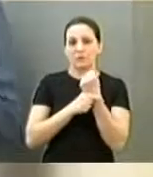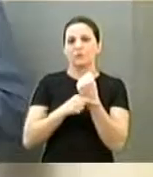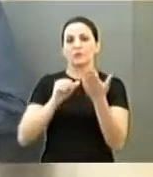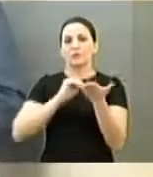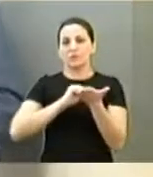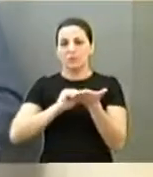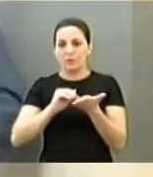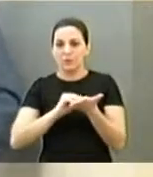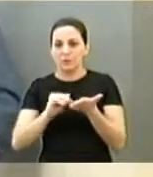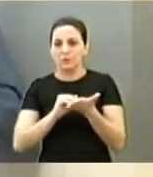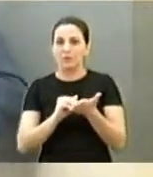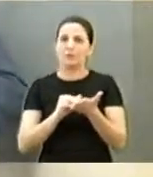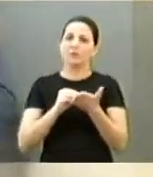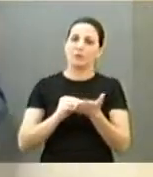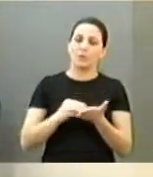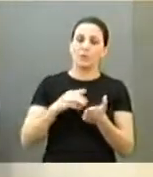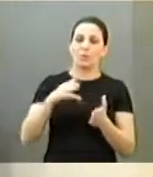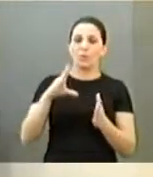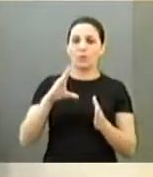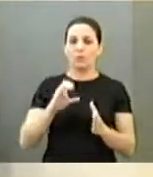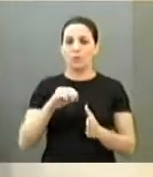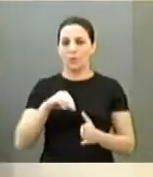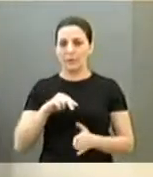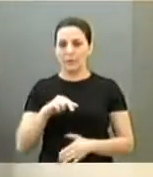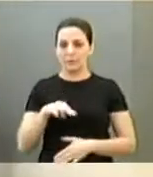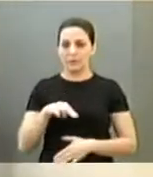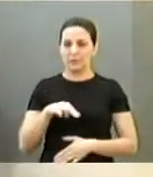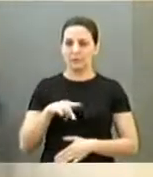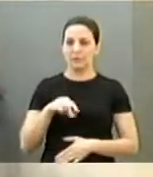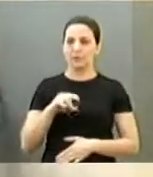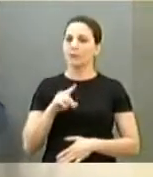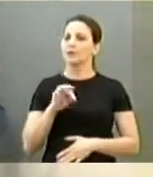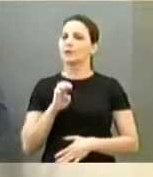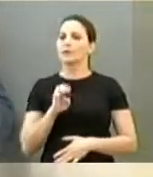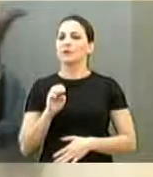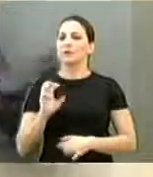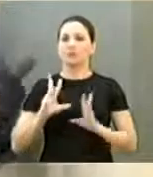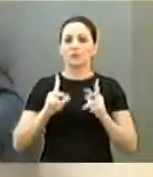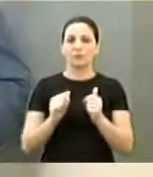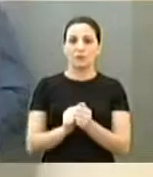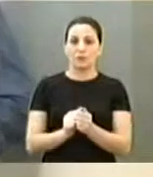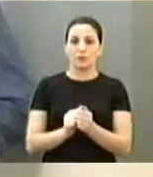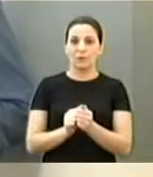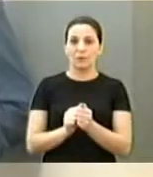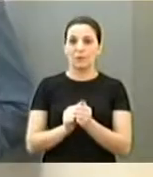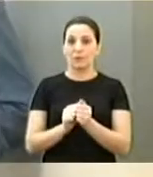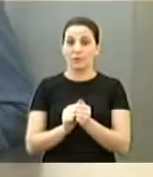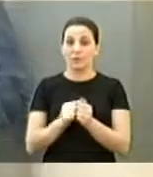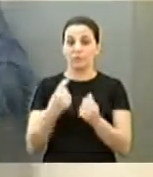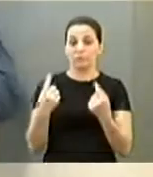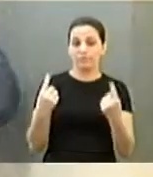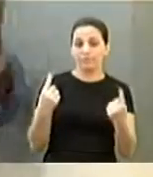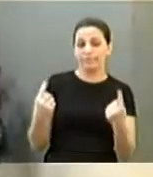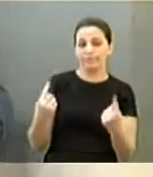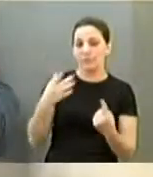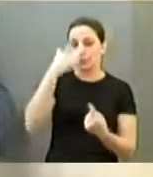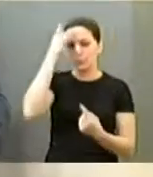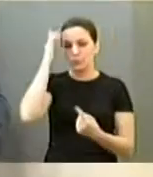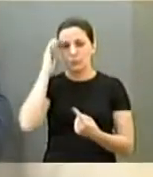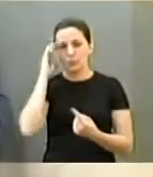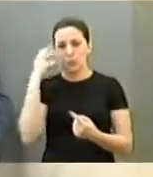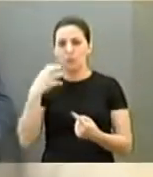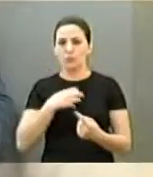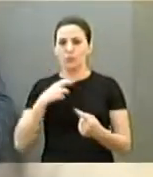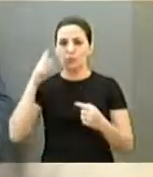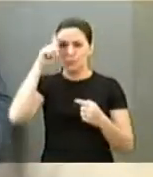o comandante-geral. Fora disso, é colocar as demais pessoas em situação difícil. Porque se eu tenho que